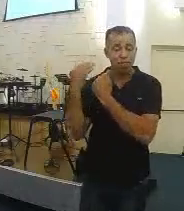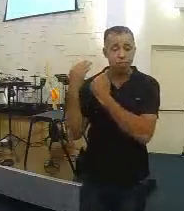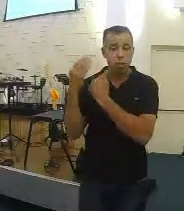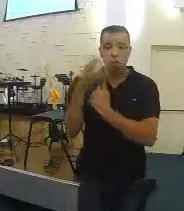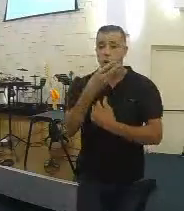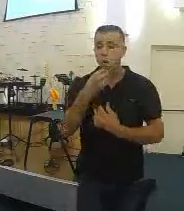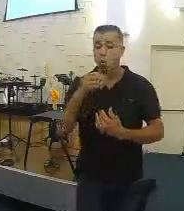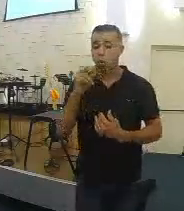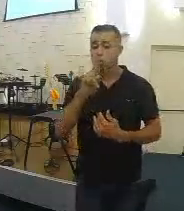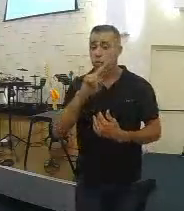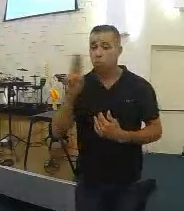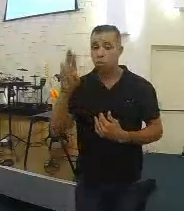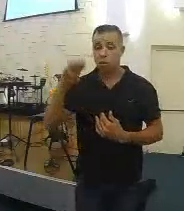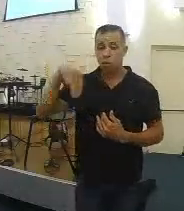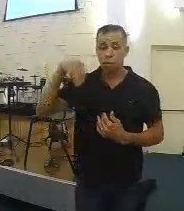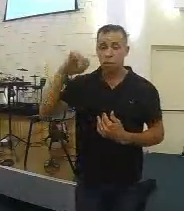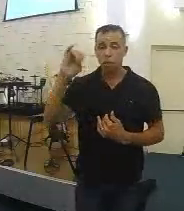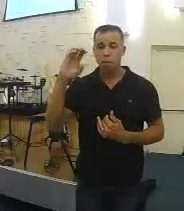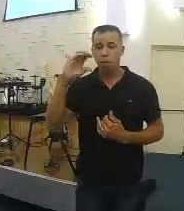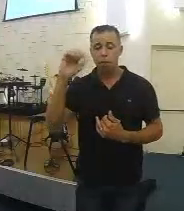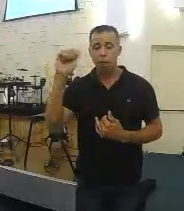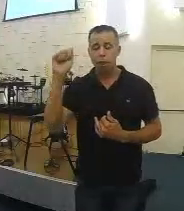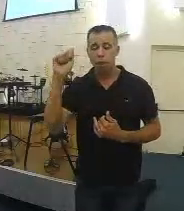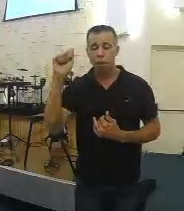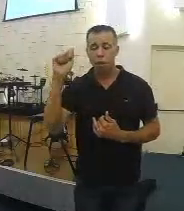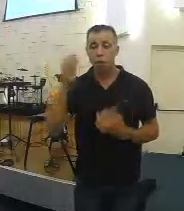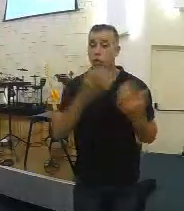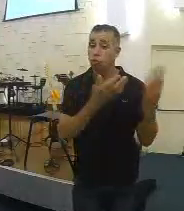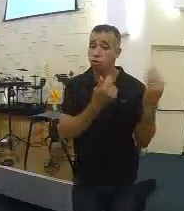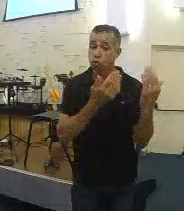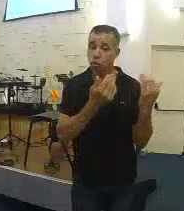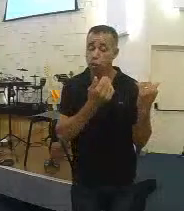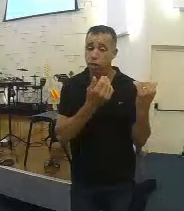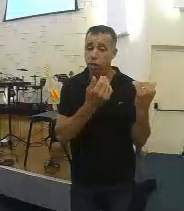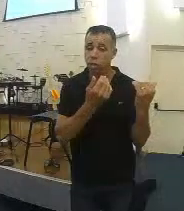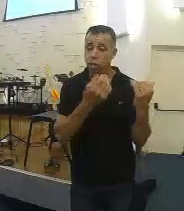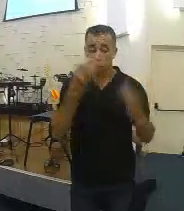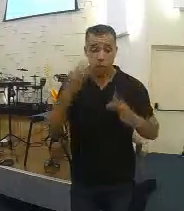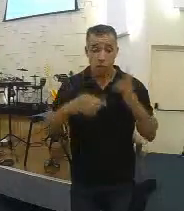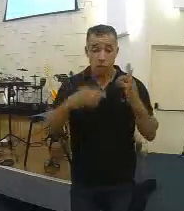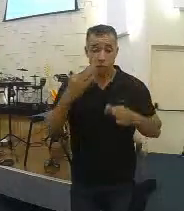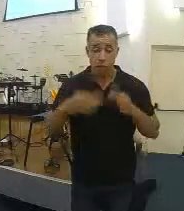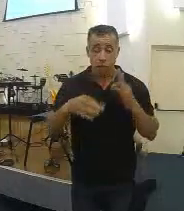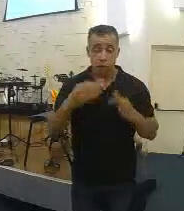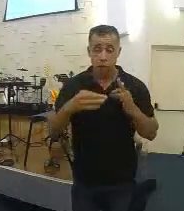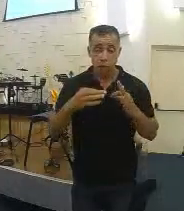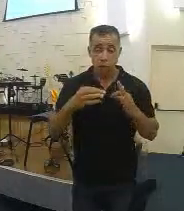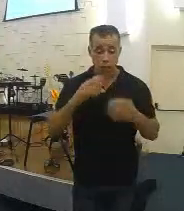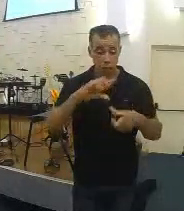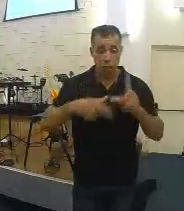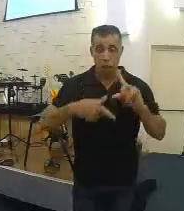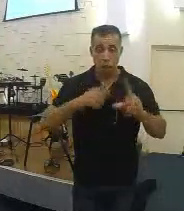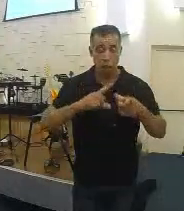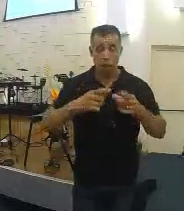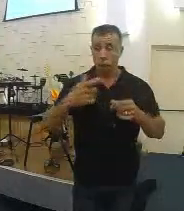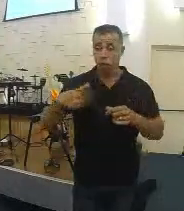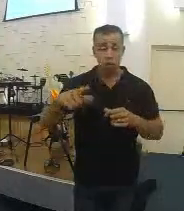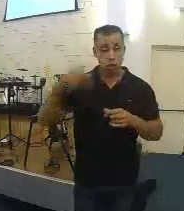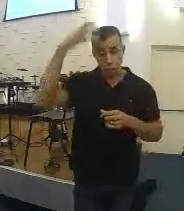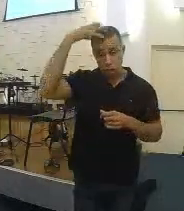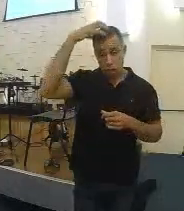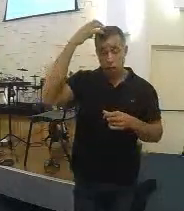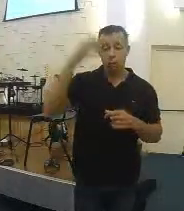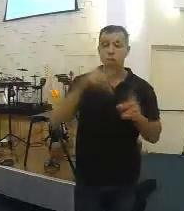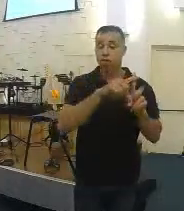um jovem também descrito no livro de Juízes, Israel não tinha rei e não tinha lei. Veja o